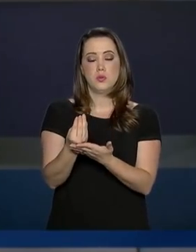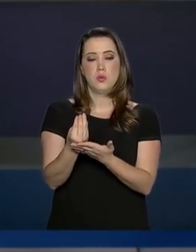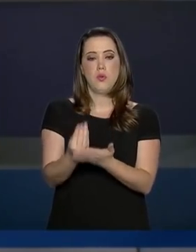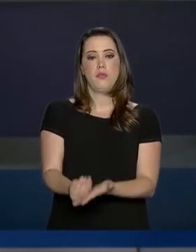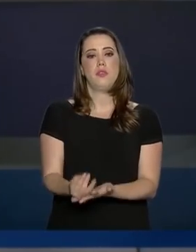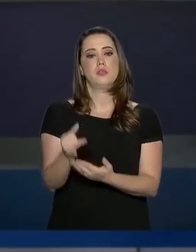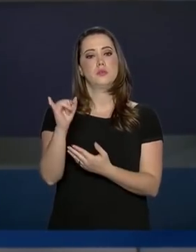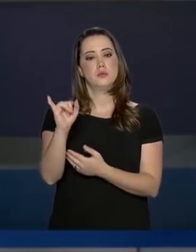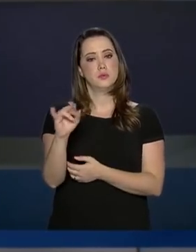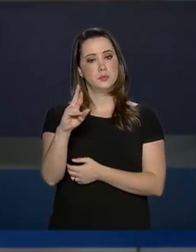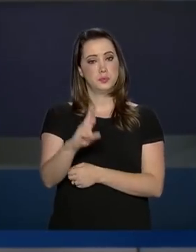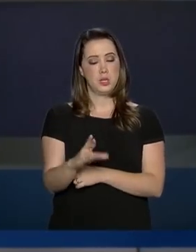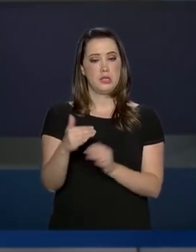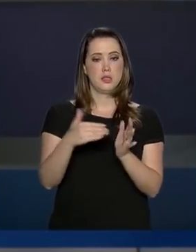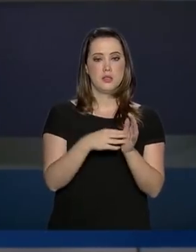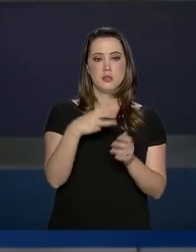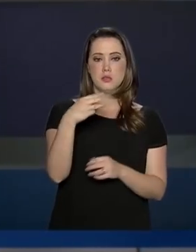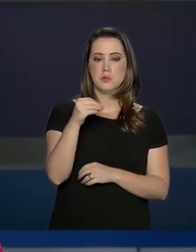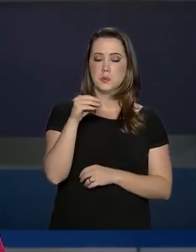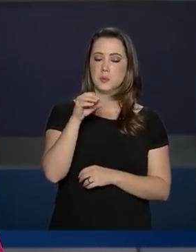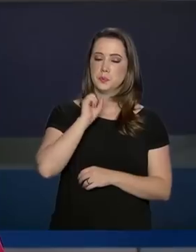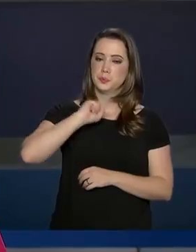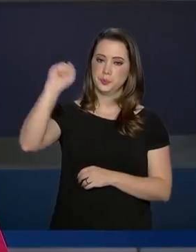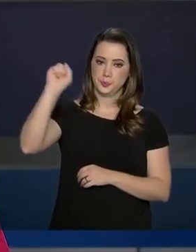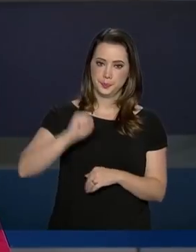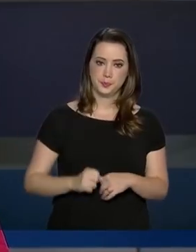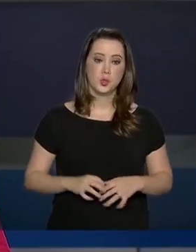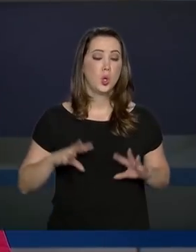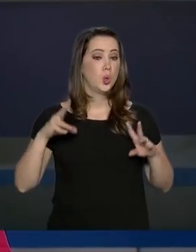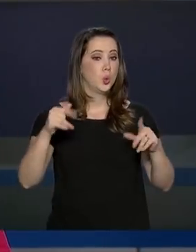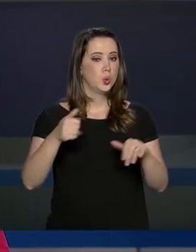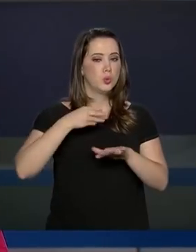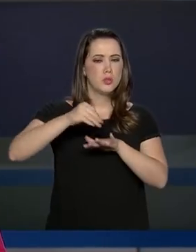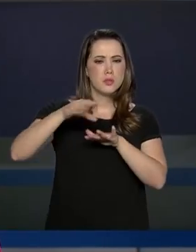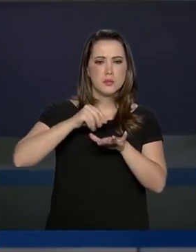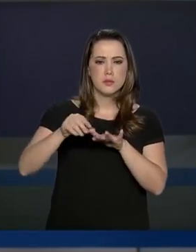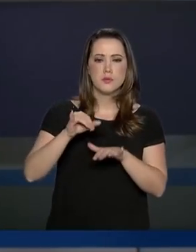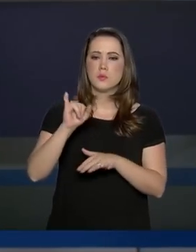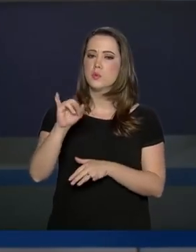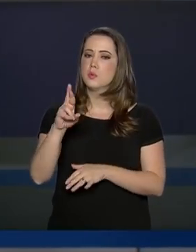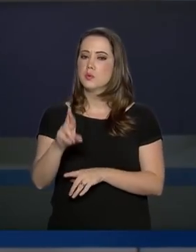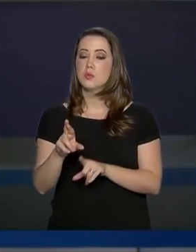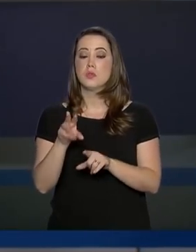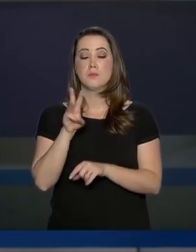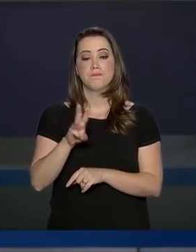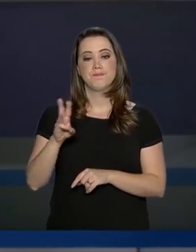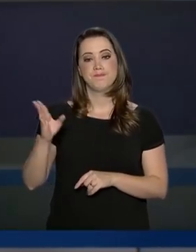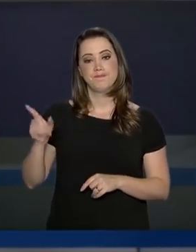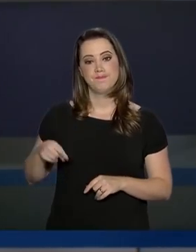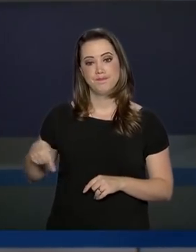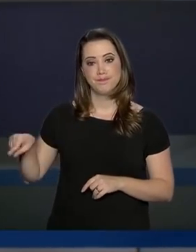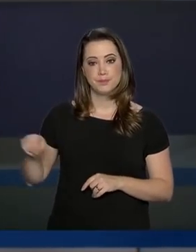de contribuintes entreguem a declaração até o dia 30 de abril. Todas as informações estão em